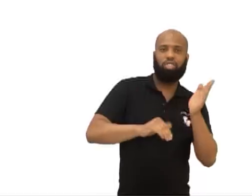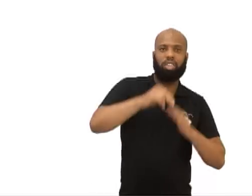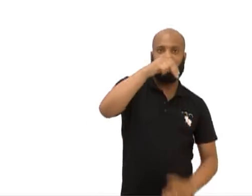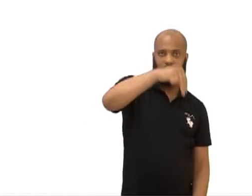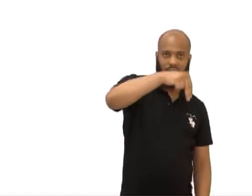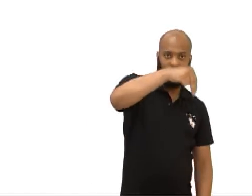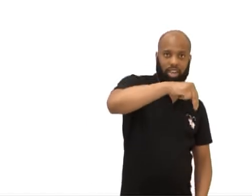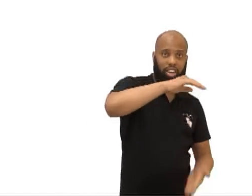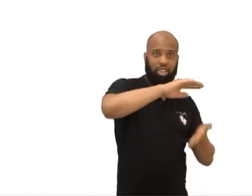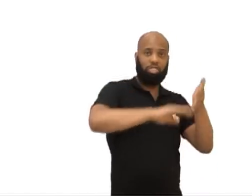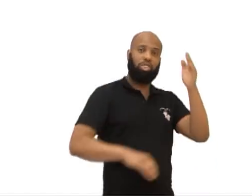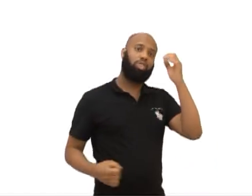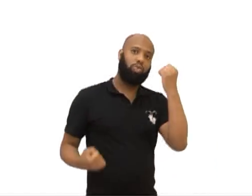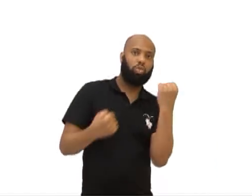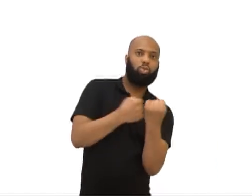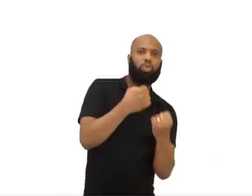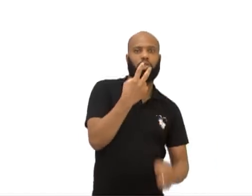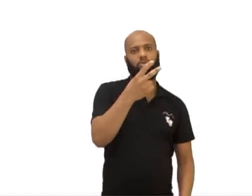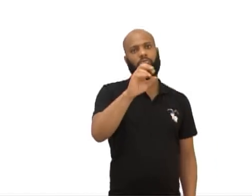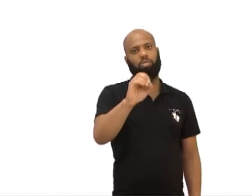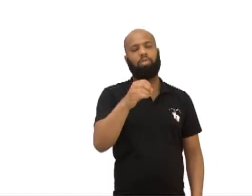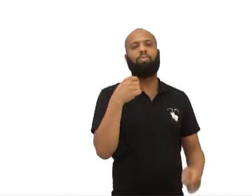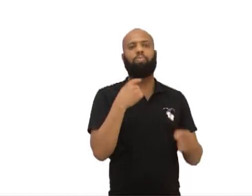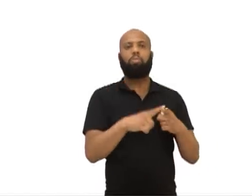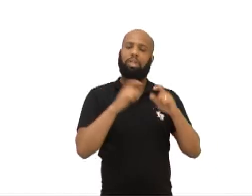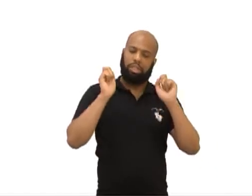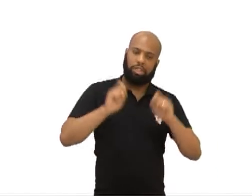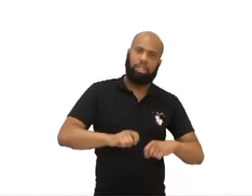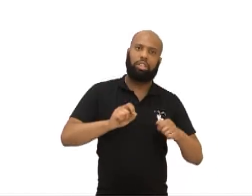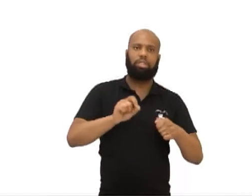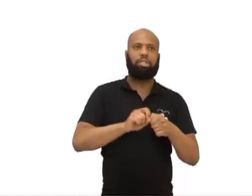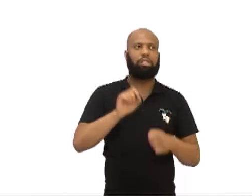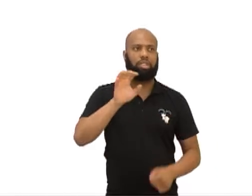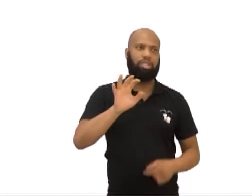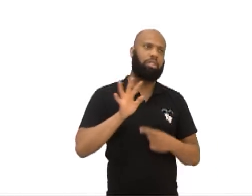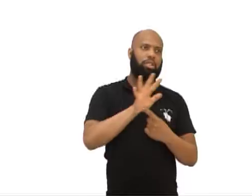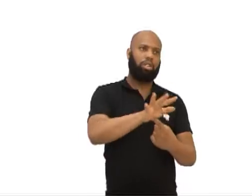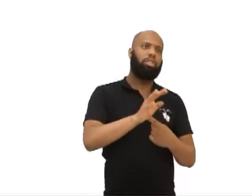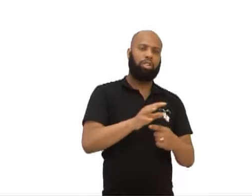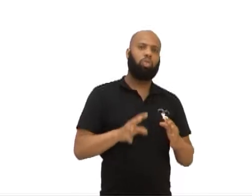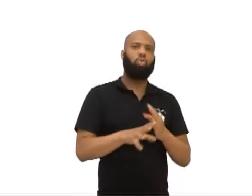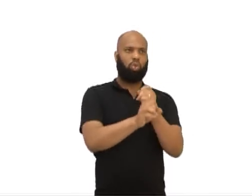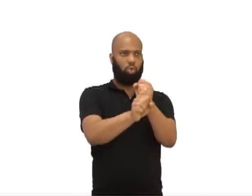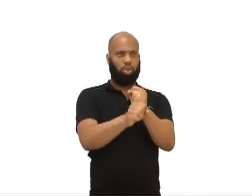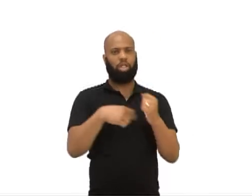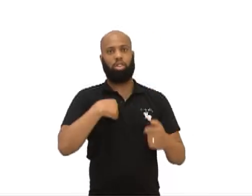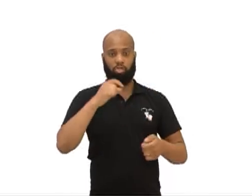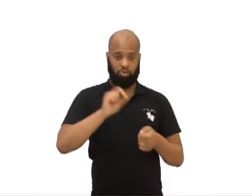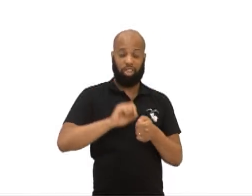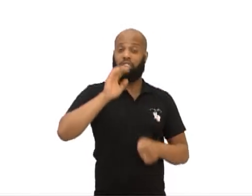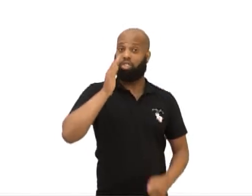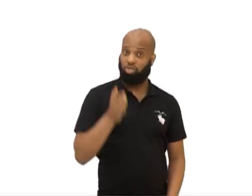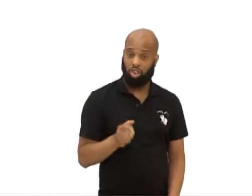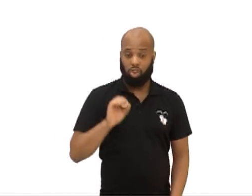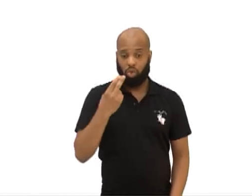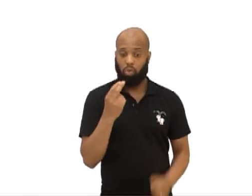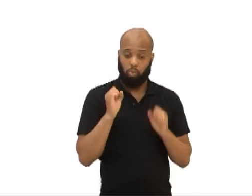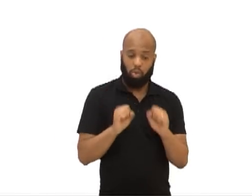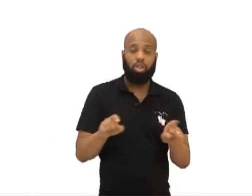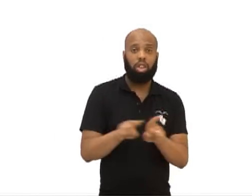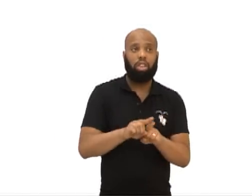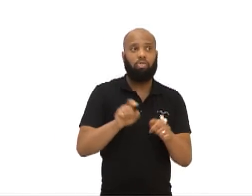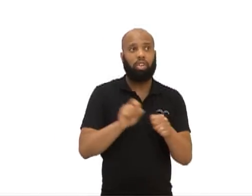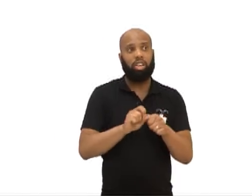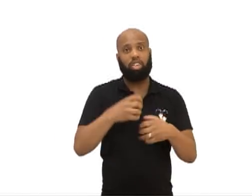substituir o N por 20. Que eu posso fazer isso indicando a conta, como eu fiz aqui, ou eu posso fazer